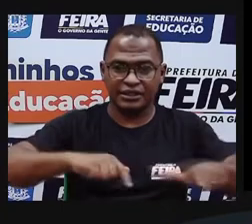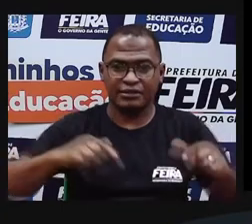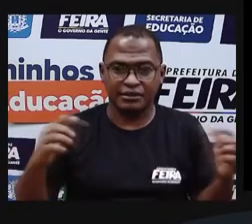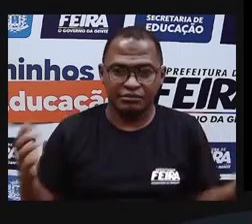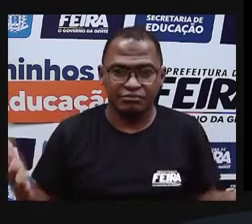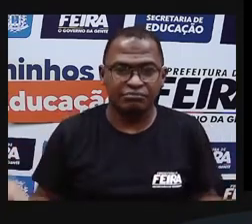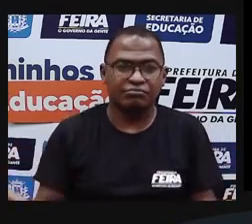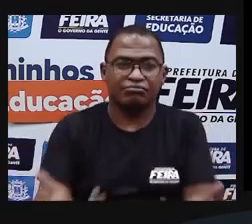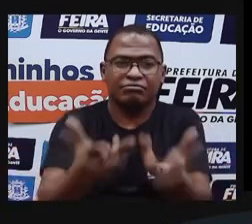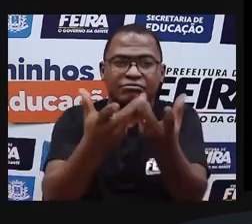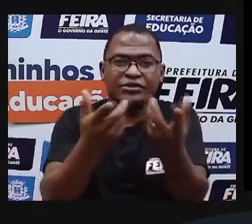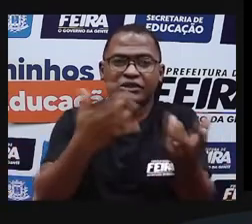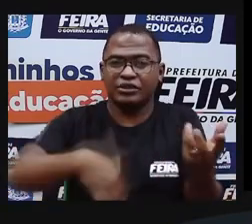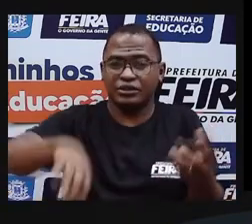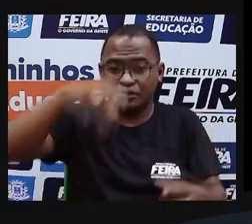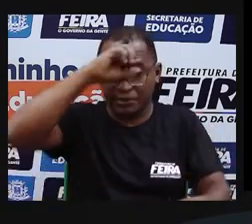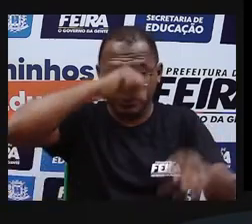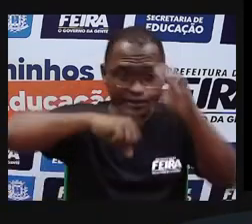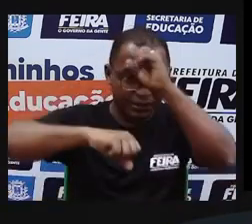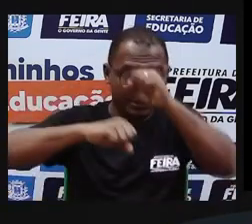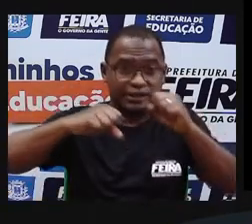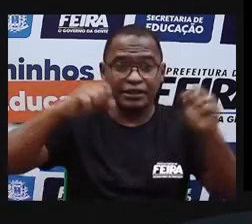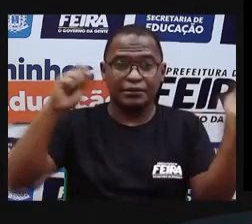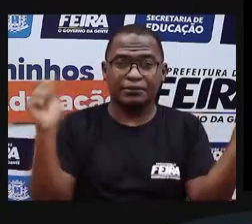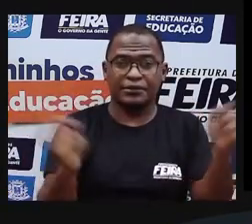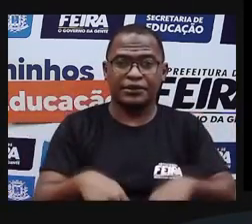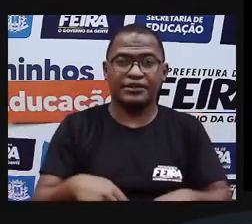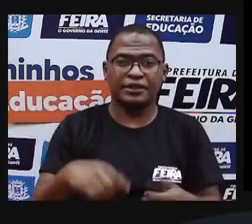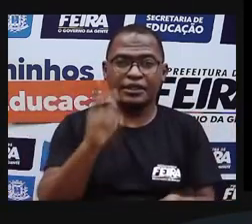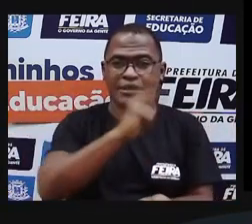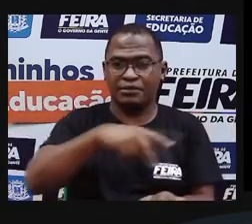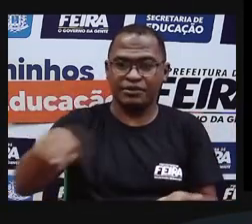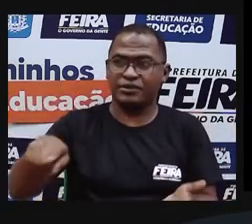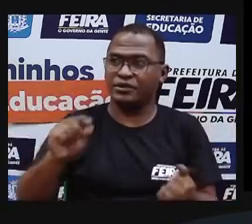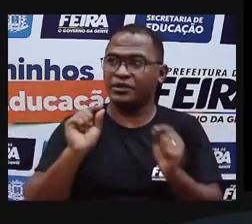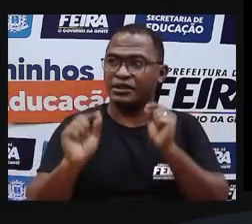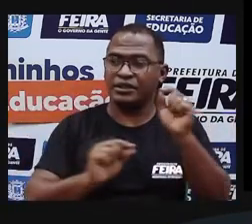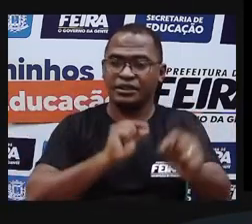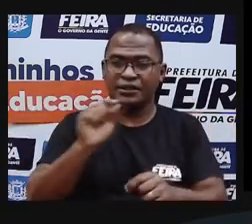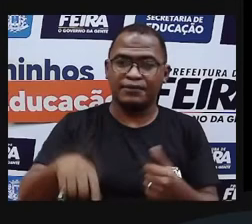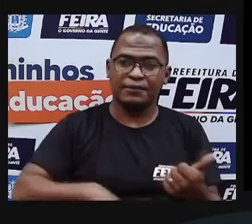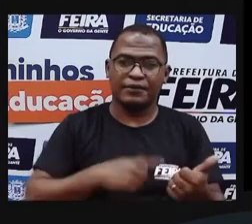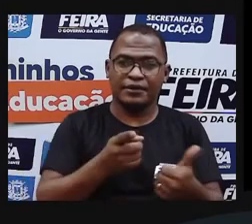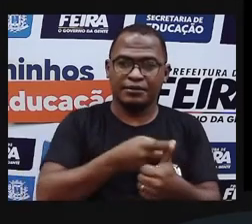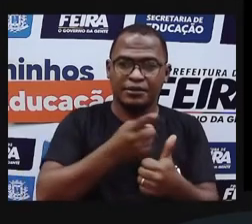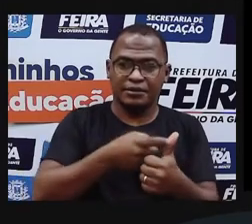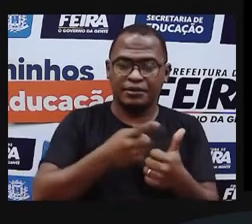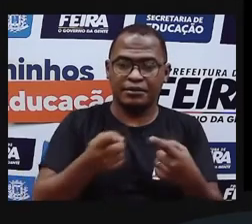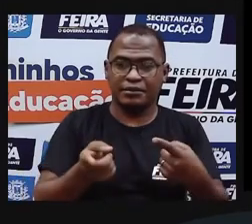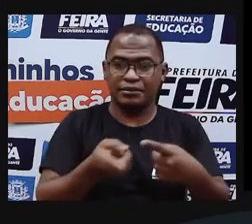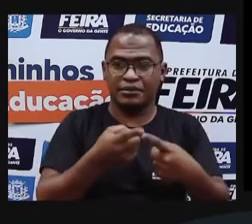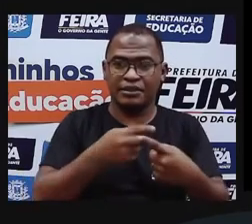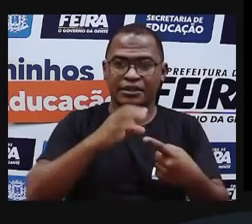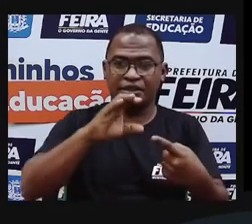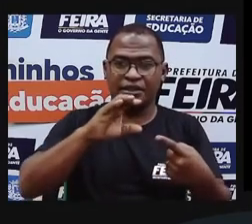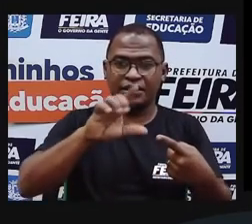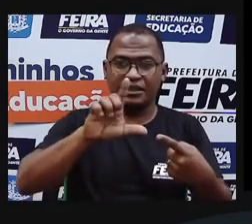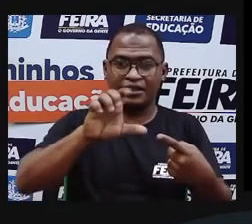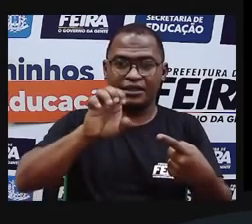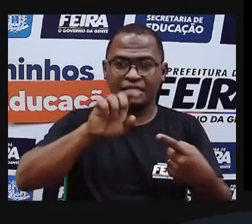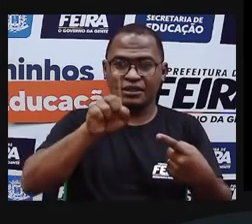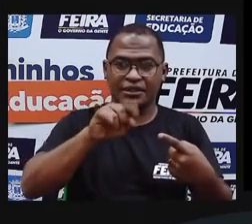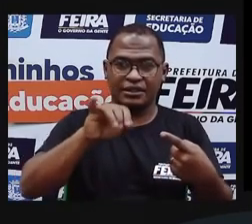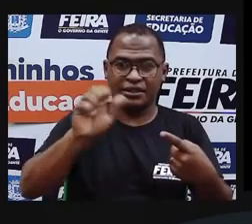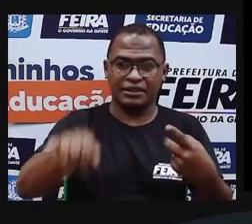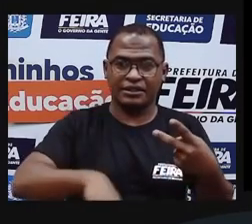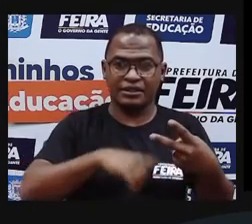gente possa crescer e aprender junto com ele. As professoras multiplicadoras são Clésia Nogueira, Silvana Galvão e